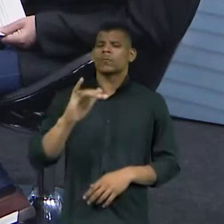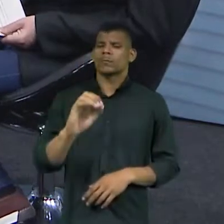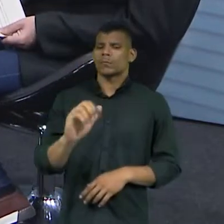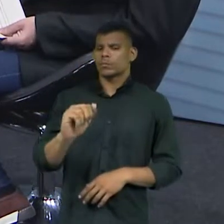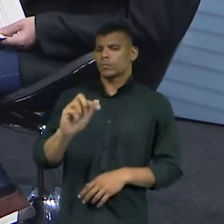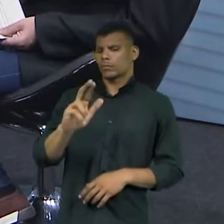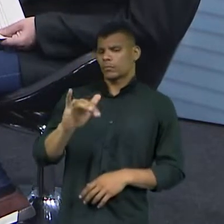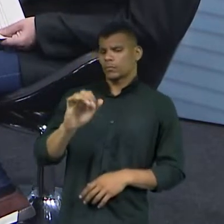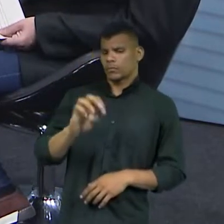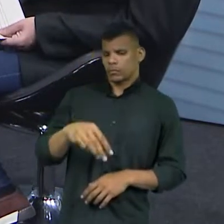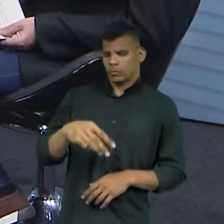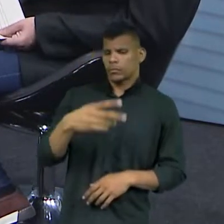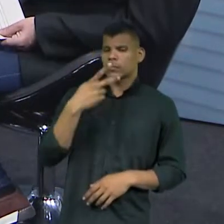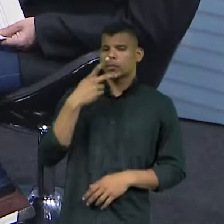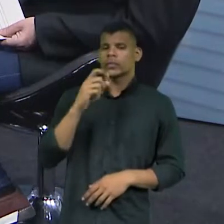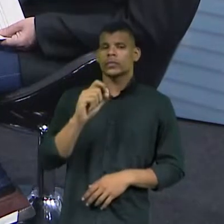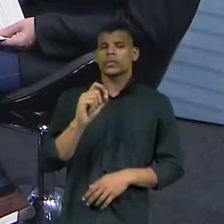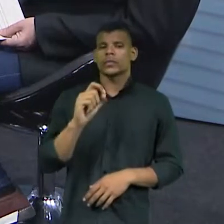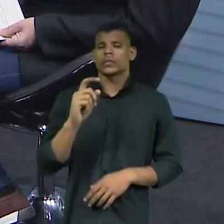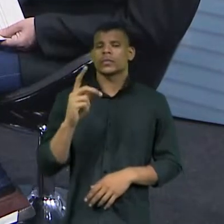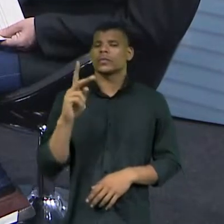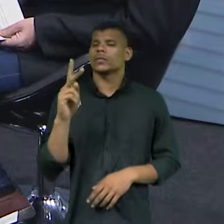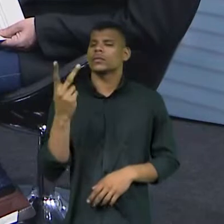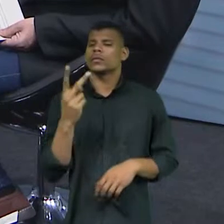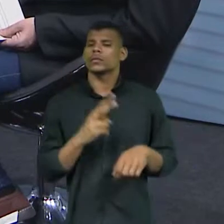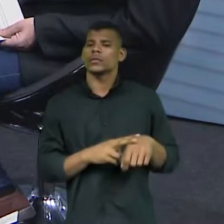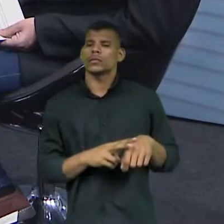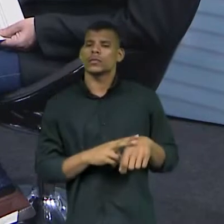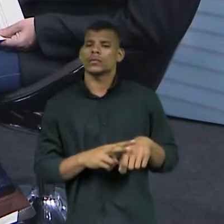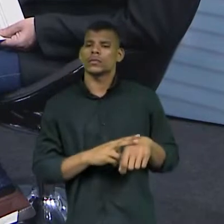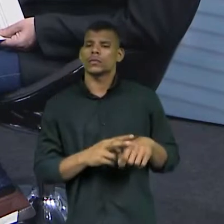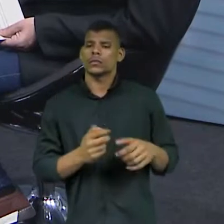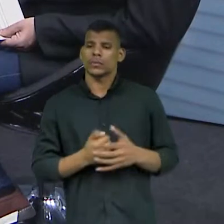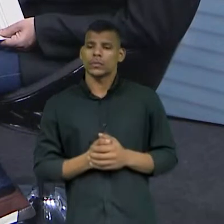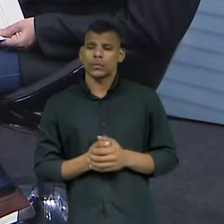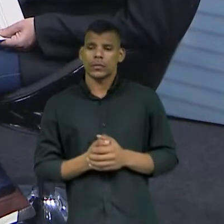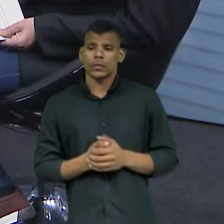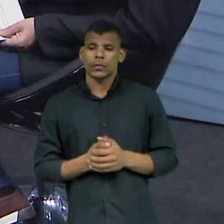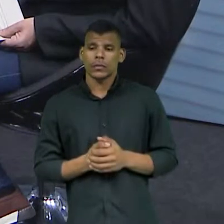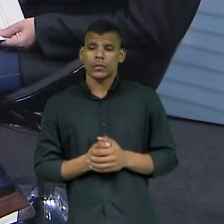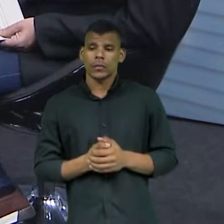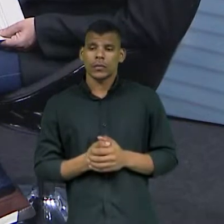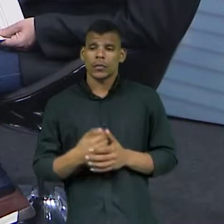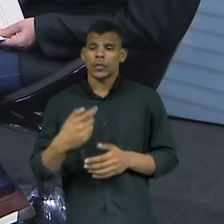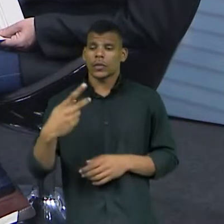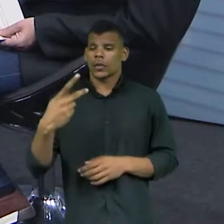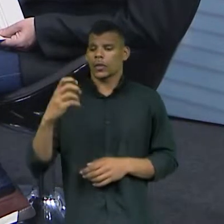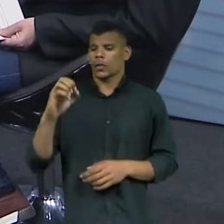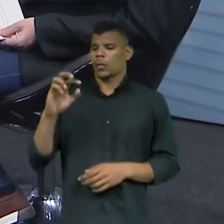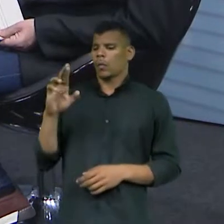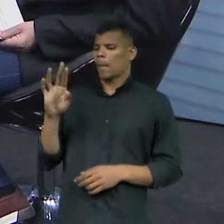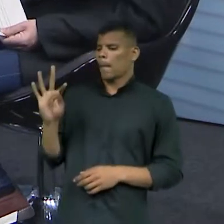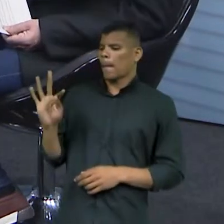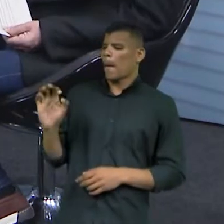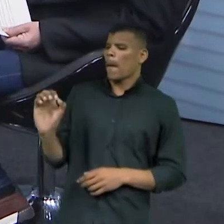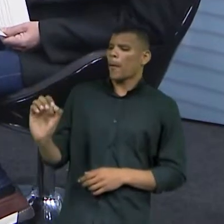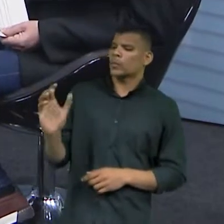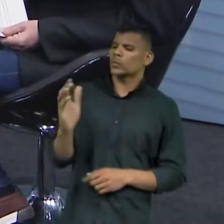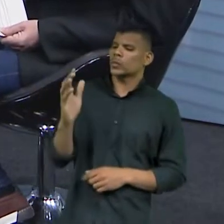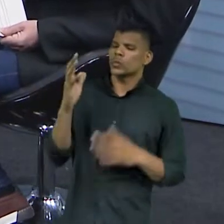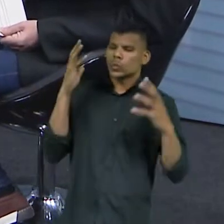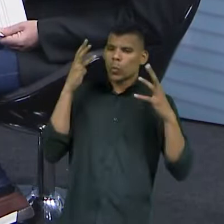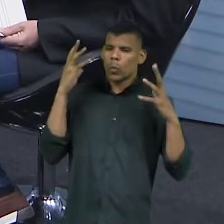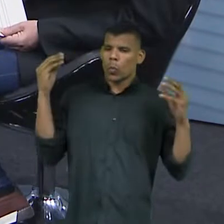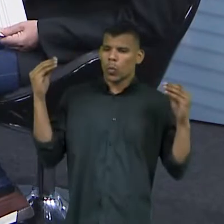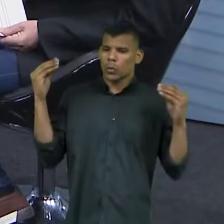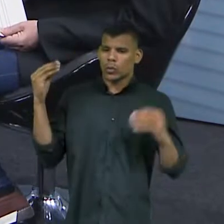do hub do hidrogênio, né? O Porto de Roterdã veio para cá porque acredita no projeto, né? A guerra